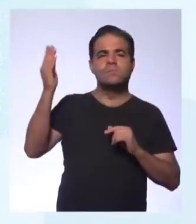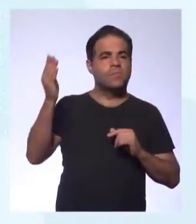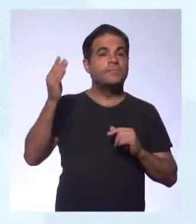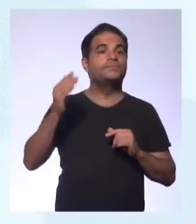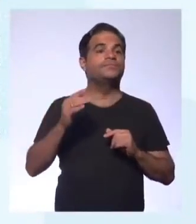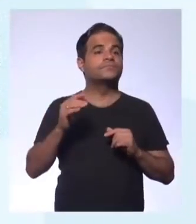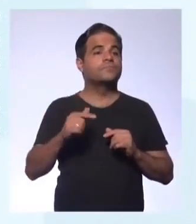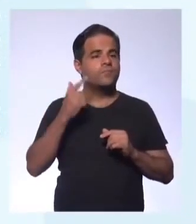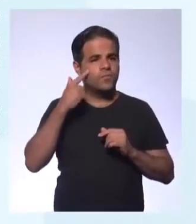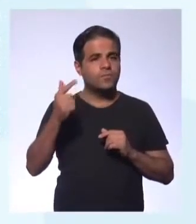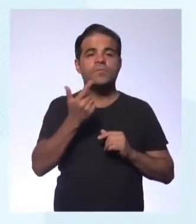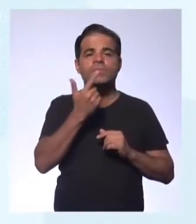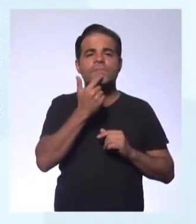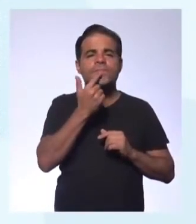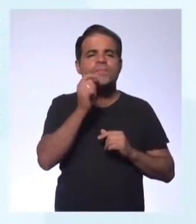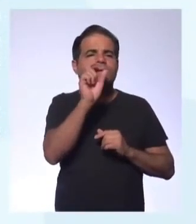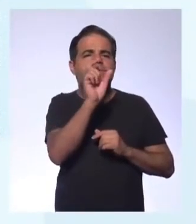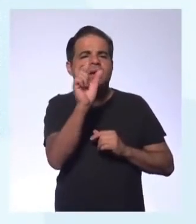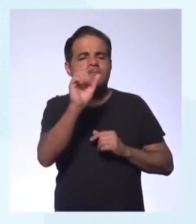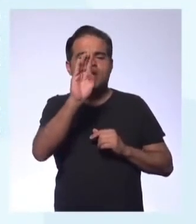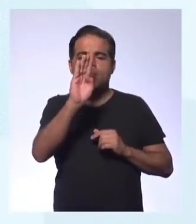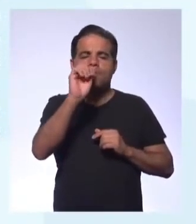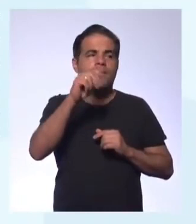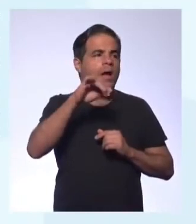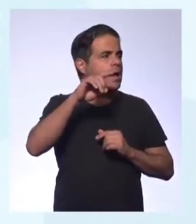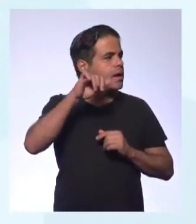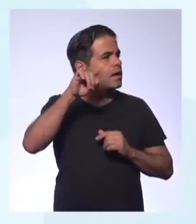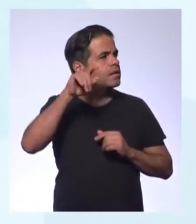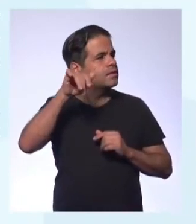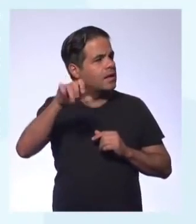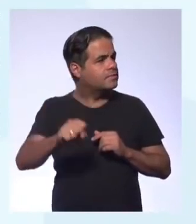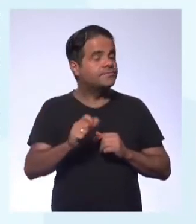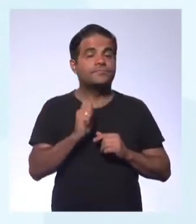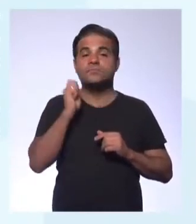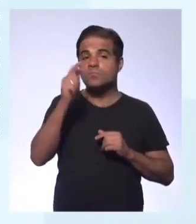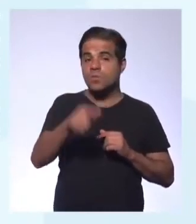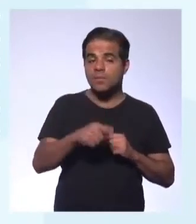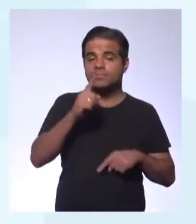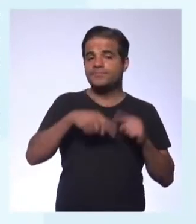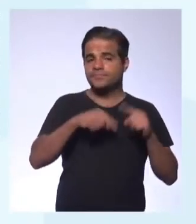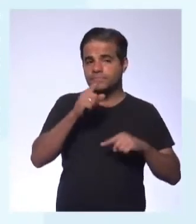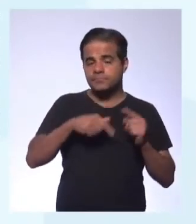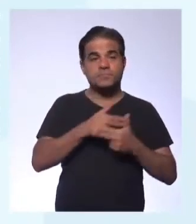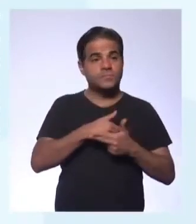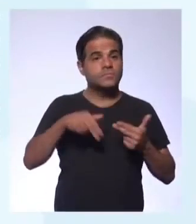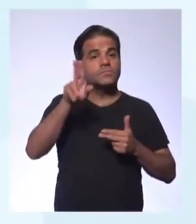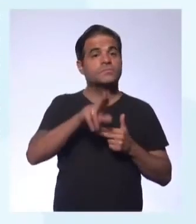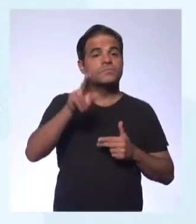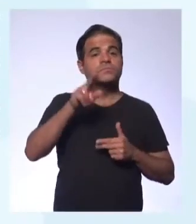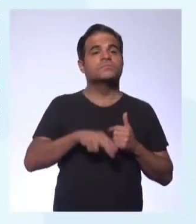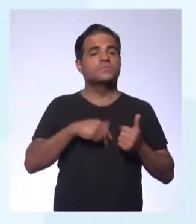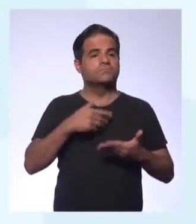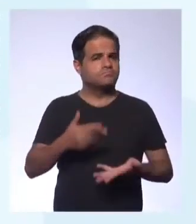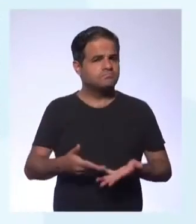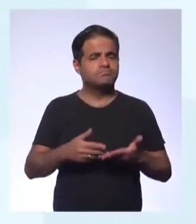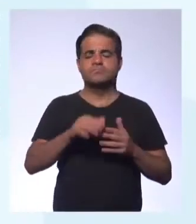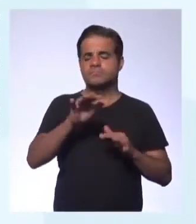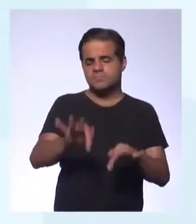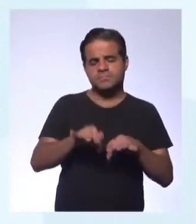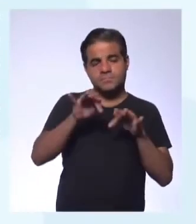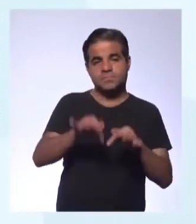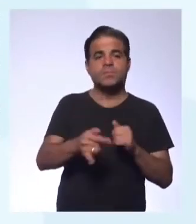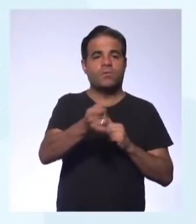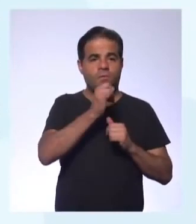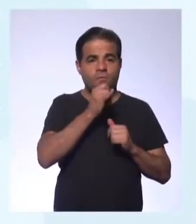Então, agora eu estou lá no vermelhinho, banalidades. As banalidades. O pagamento em produtos pelo uso das instalações do feudo.